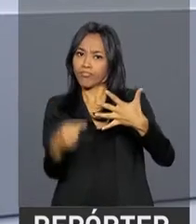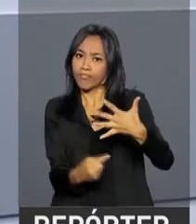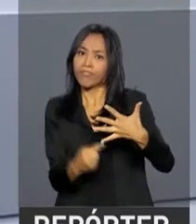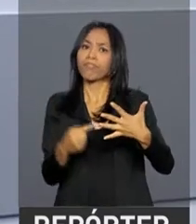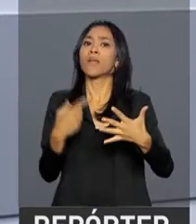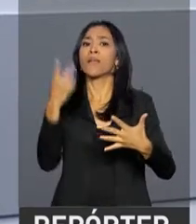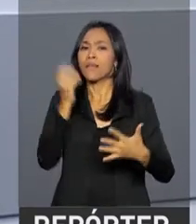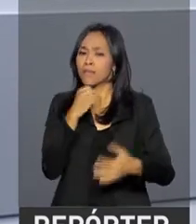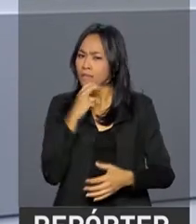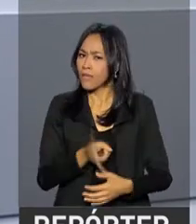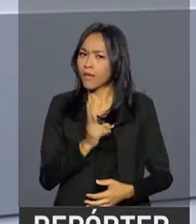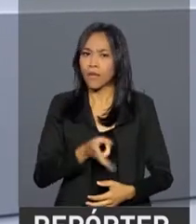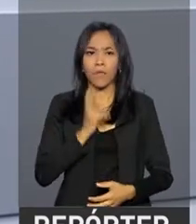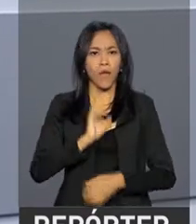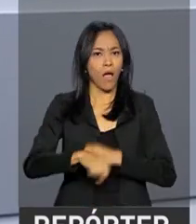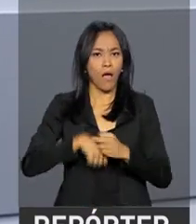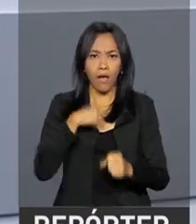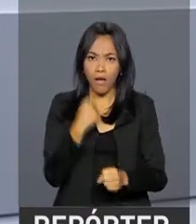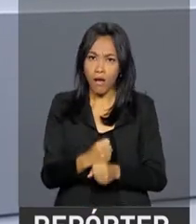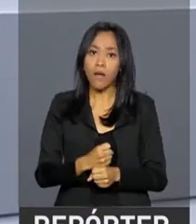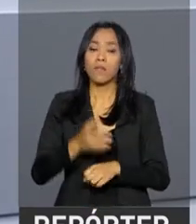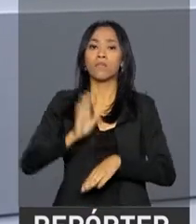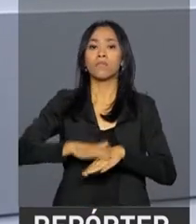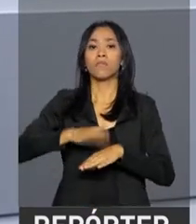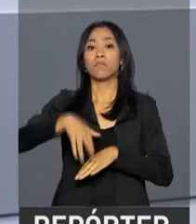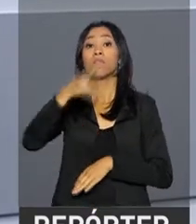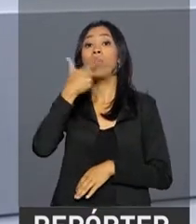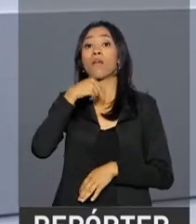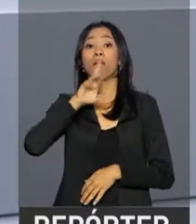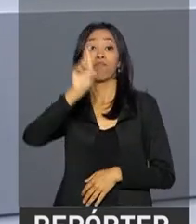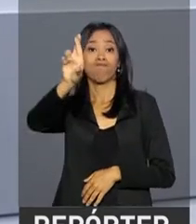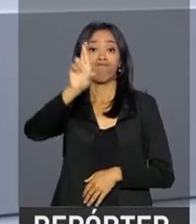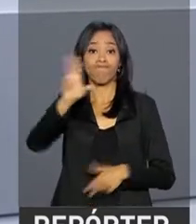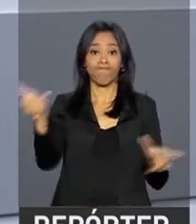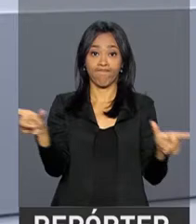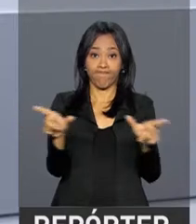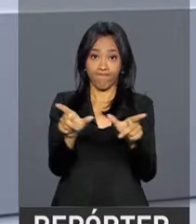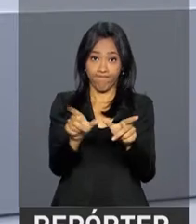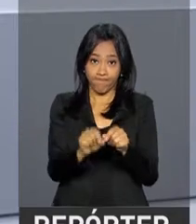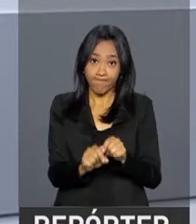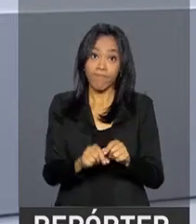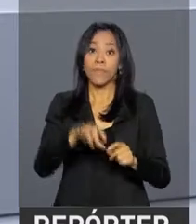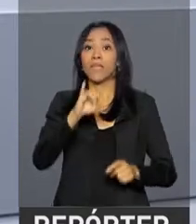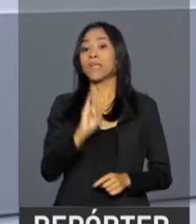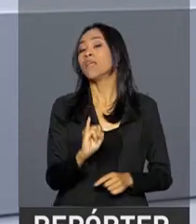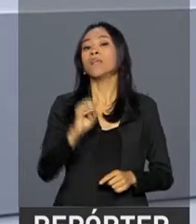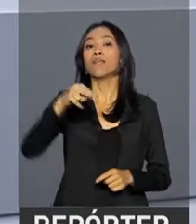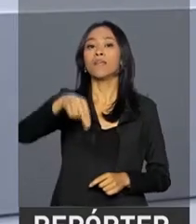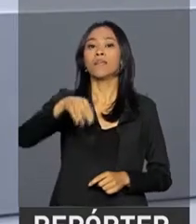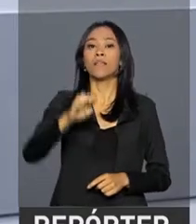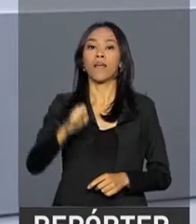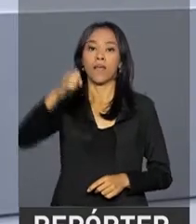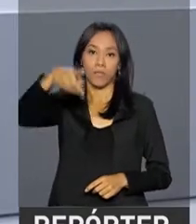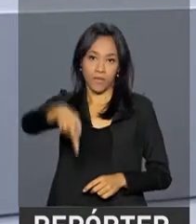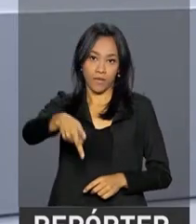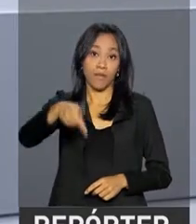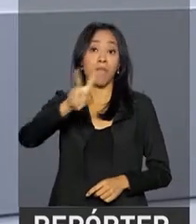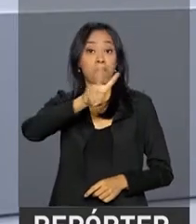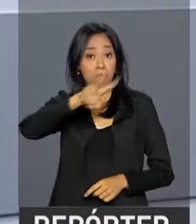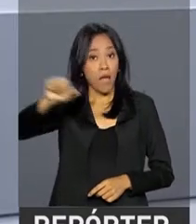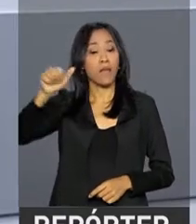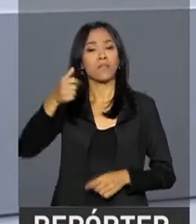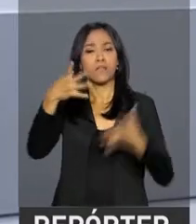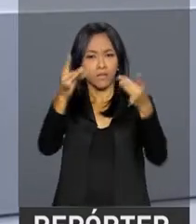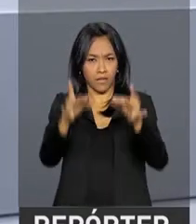realizado todos os anos pelo Instituto Nacional de Estudos e Pesquisas Educacionais Anísio Teixeira, o INEP. Você acompanha mais sobre